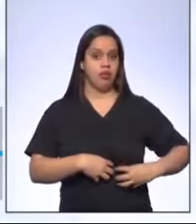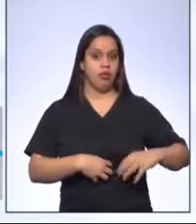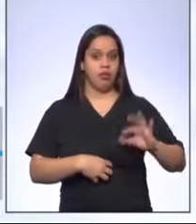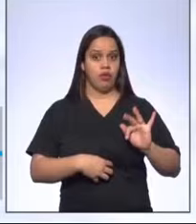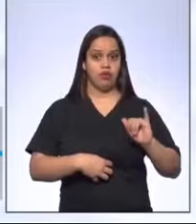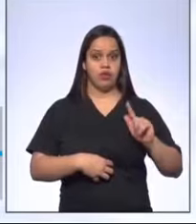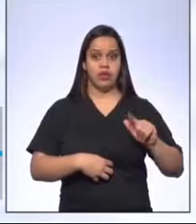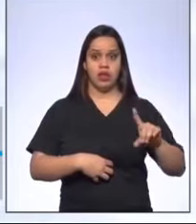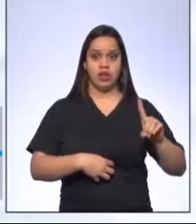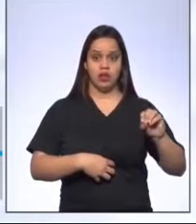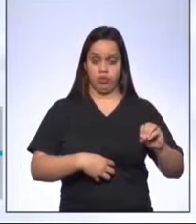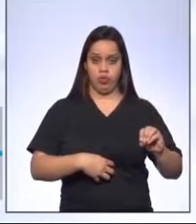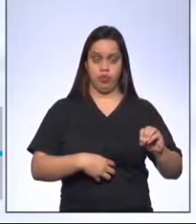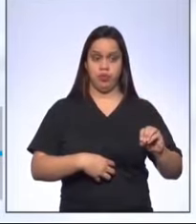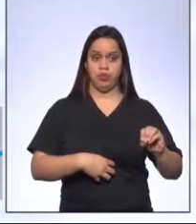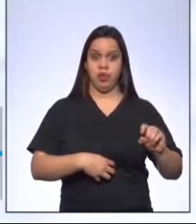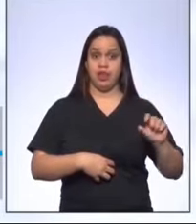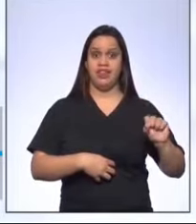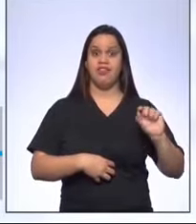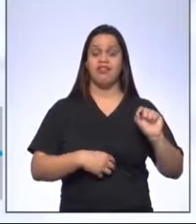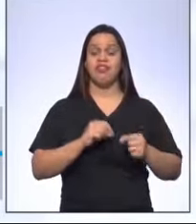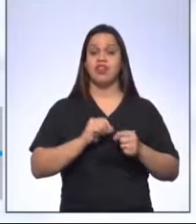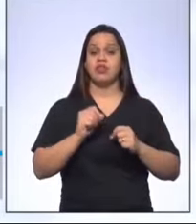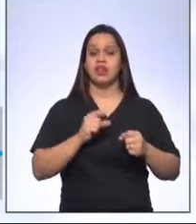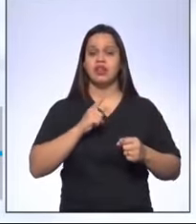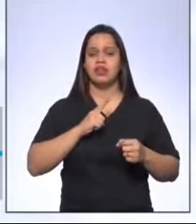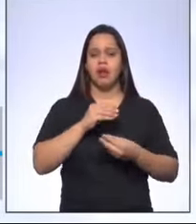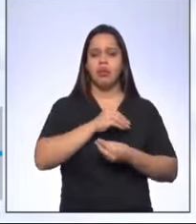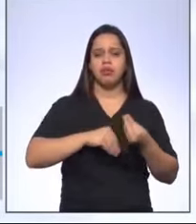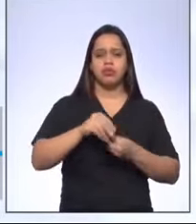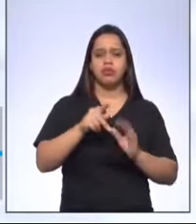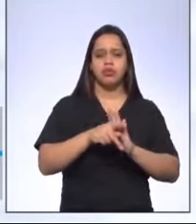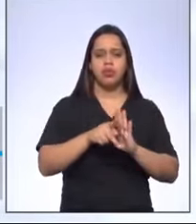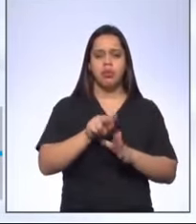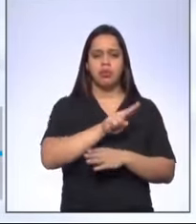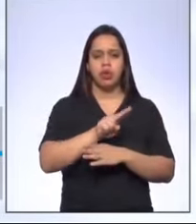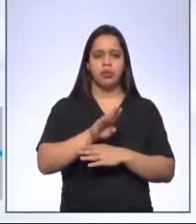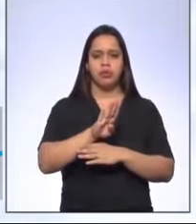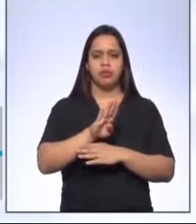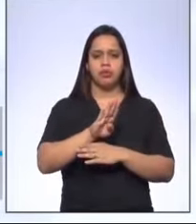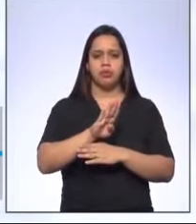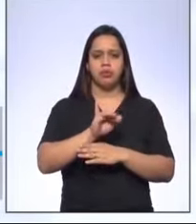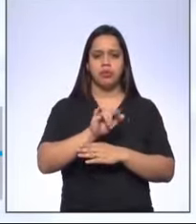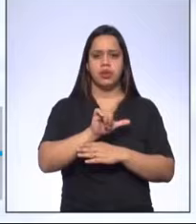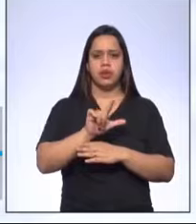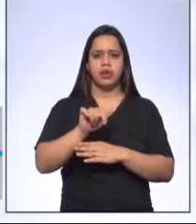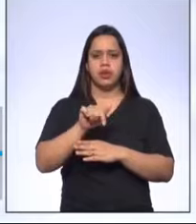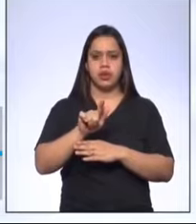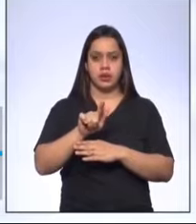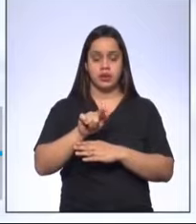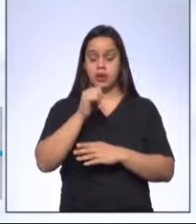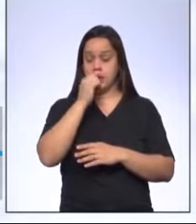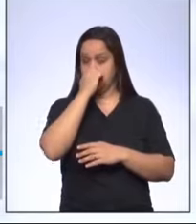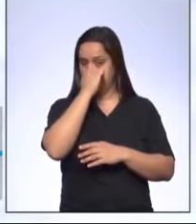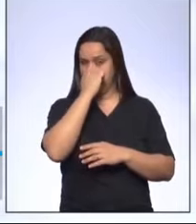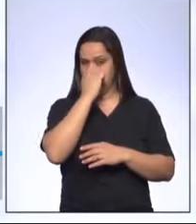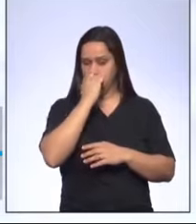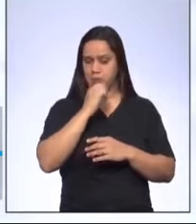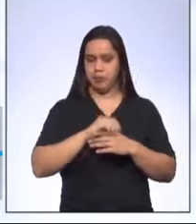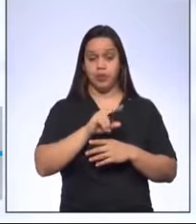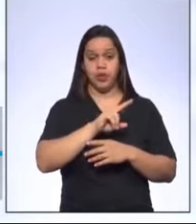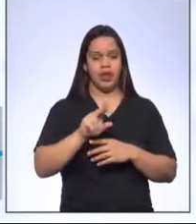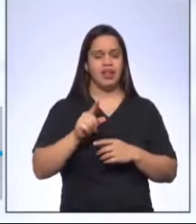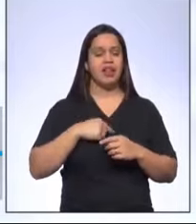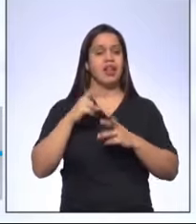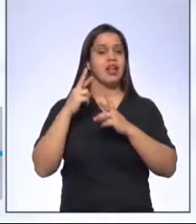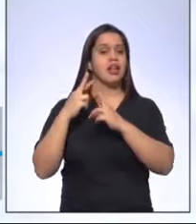outras coisas, ele vai produzir uma coisa chamada bile. A bile, ela é responsável por dissolver